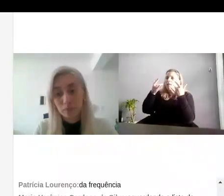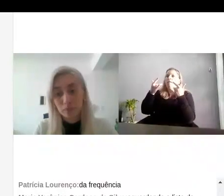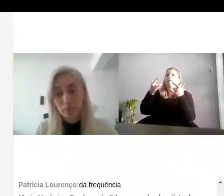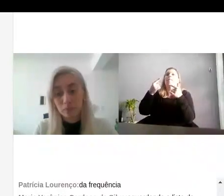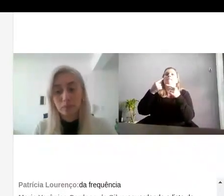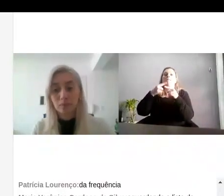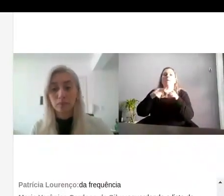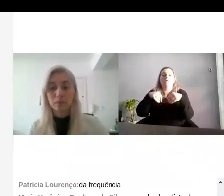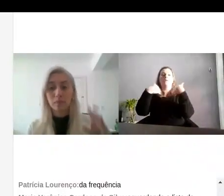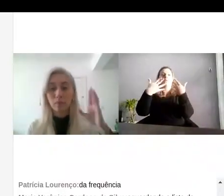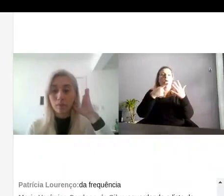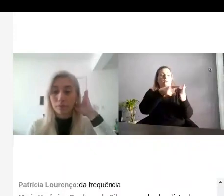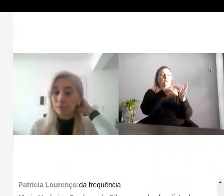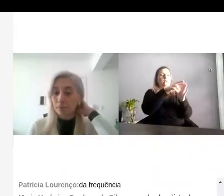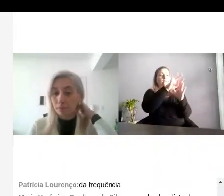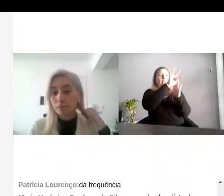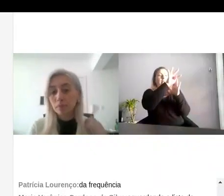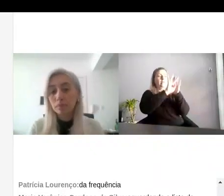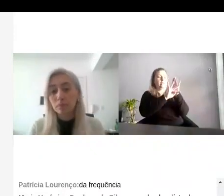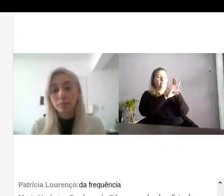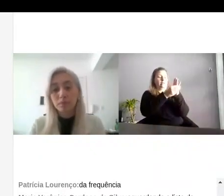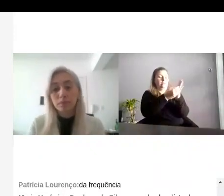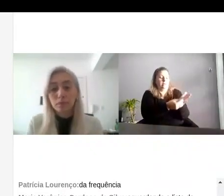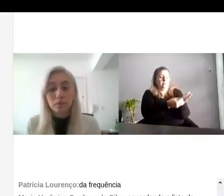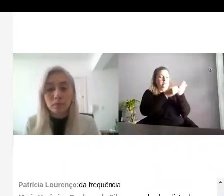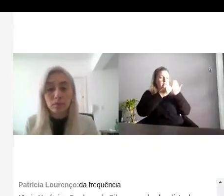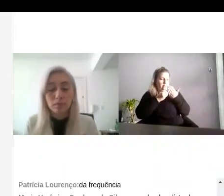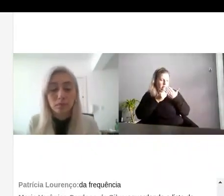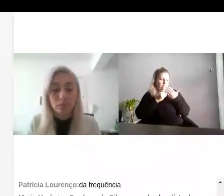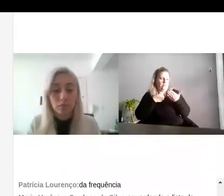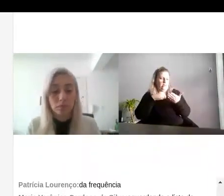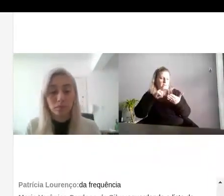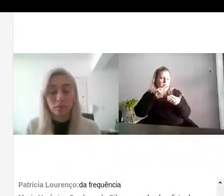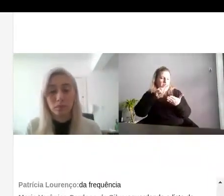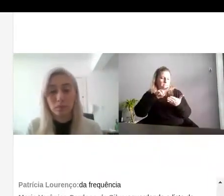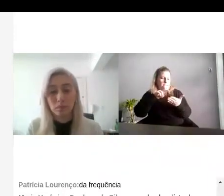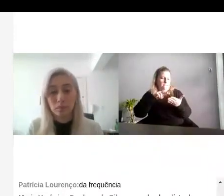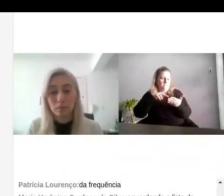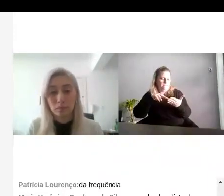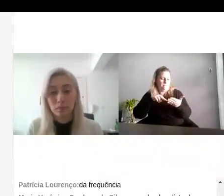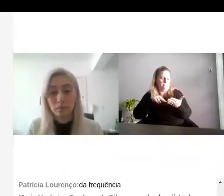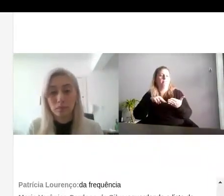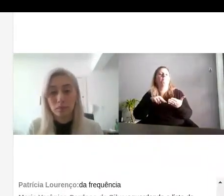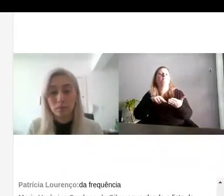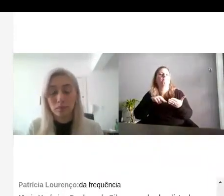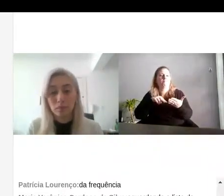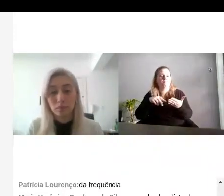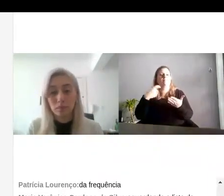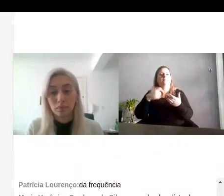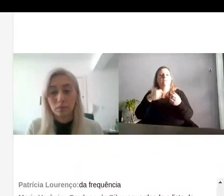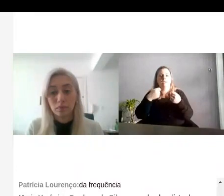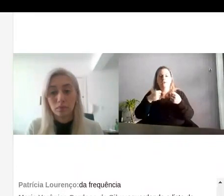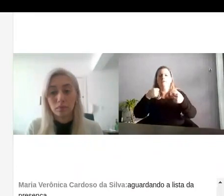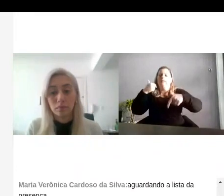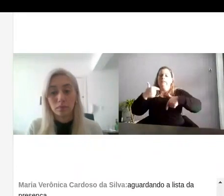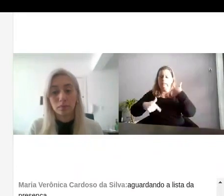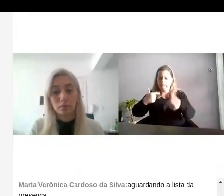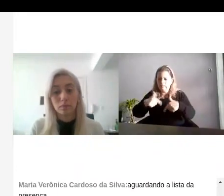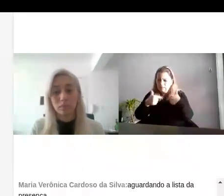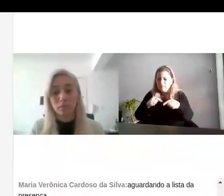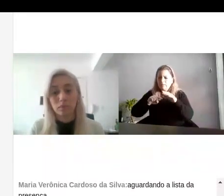em palavras, a gente precisou fazer uma afinação bastante grande do que nós queríamos